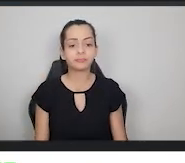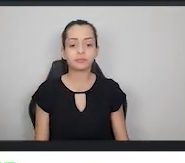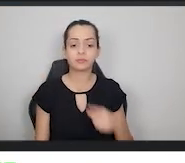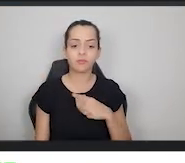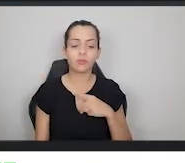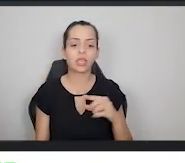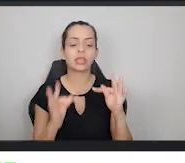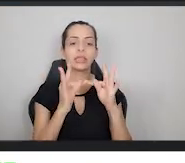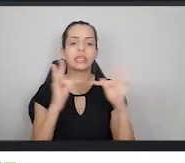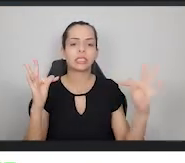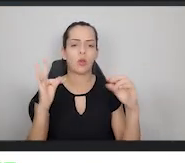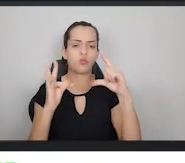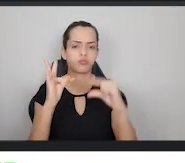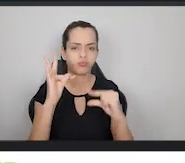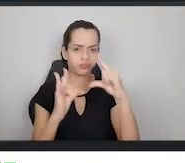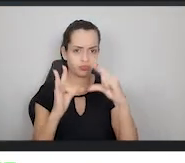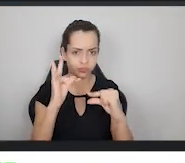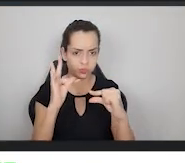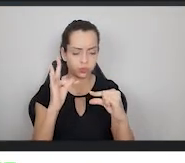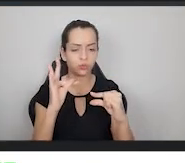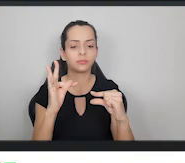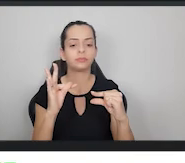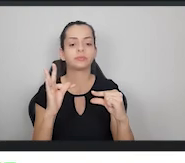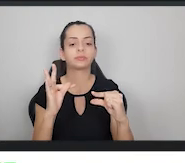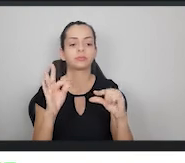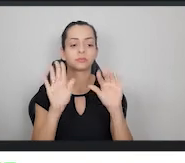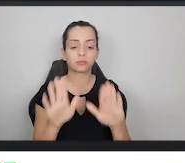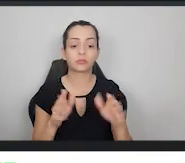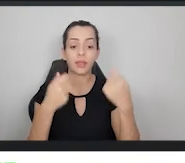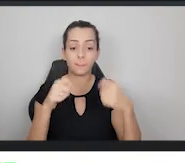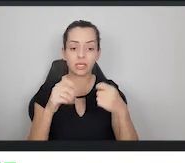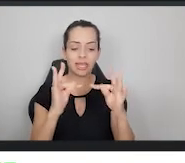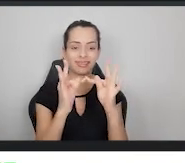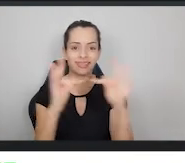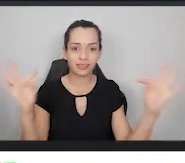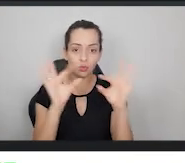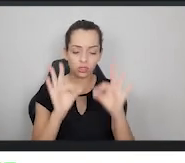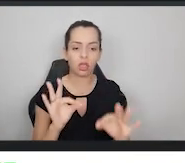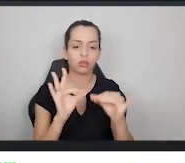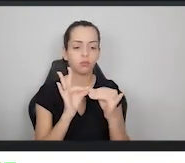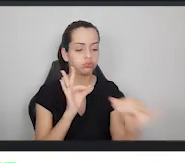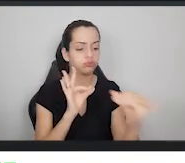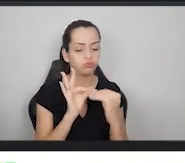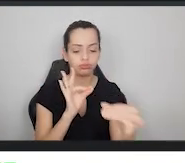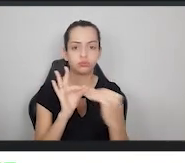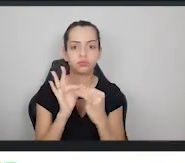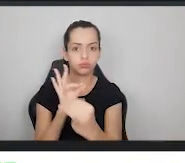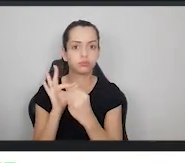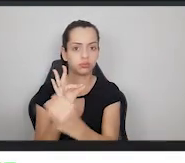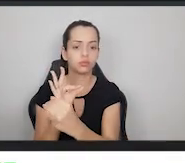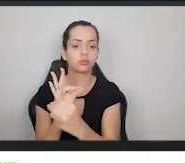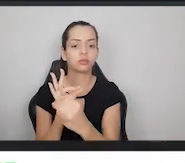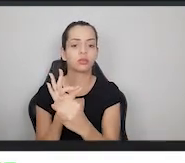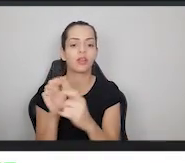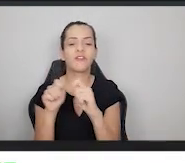25 mil. Uma chave fusível, R$ 2.000. Então, compensa ainda utilizar esse tipo de dispositivo.